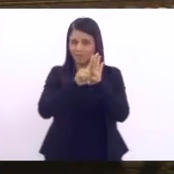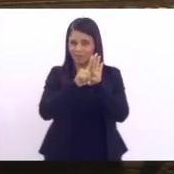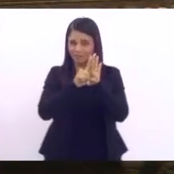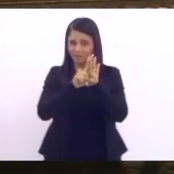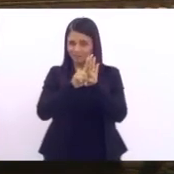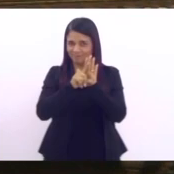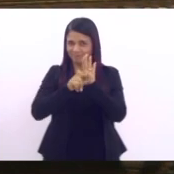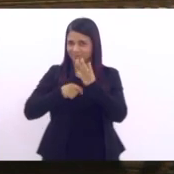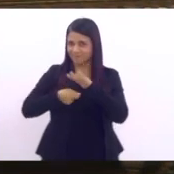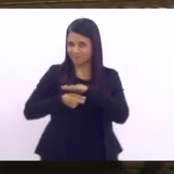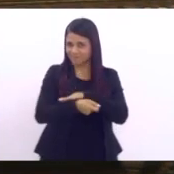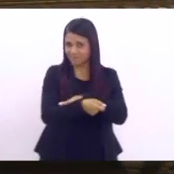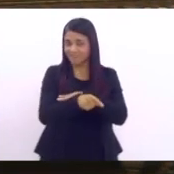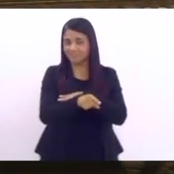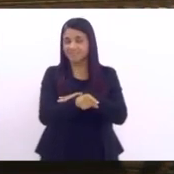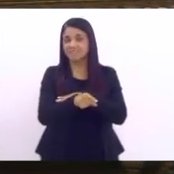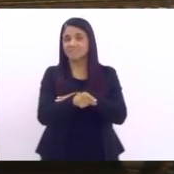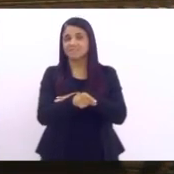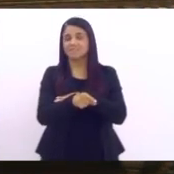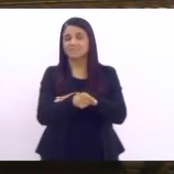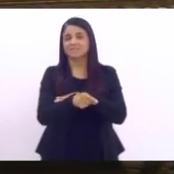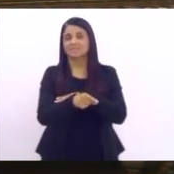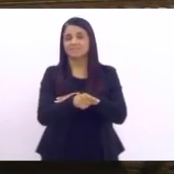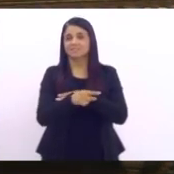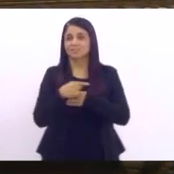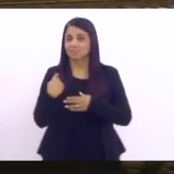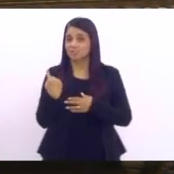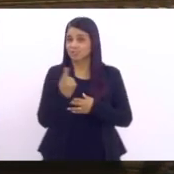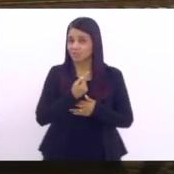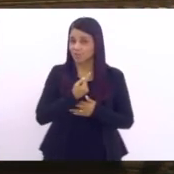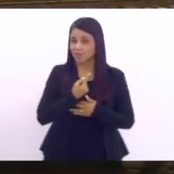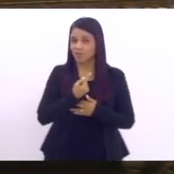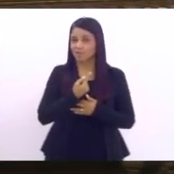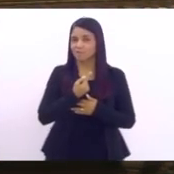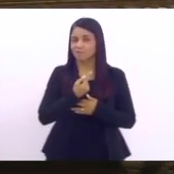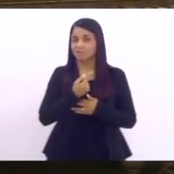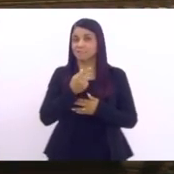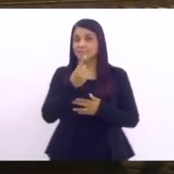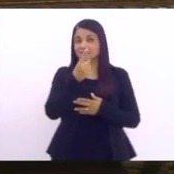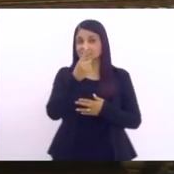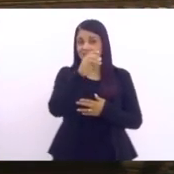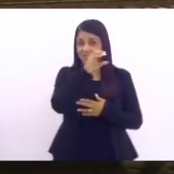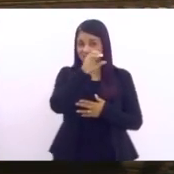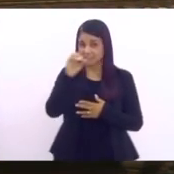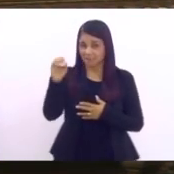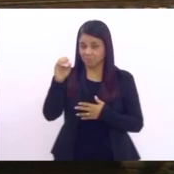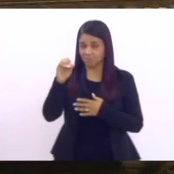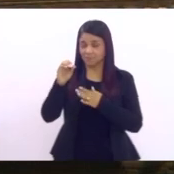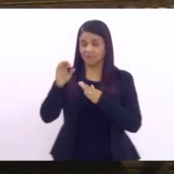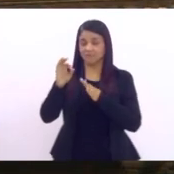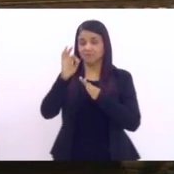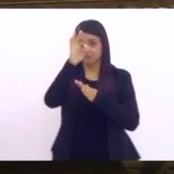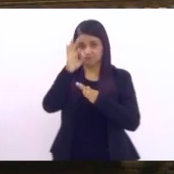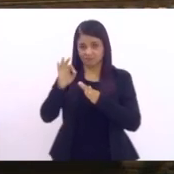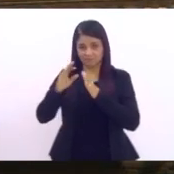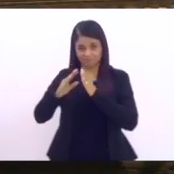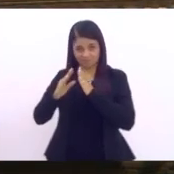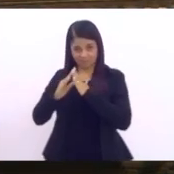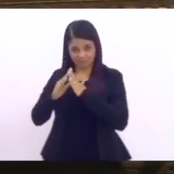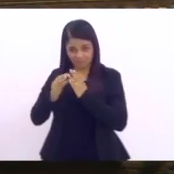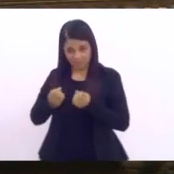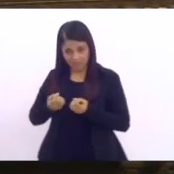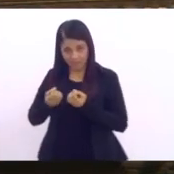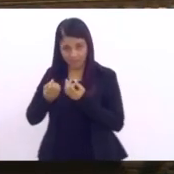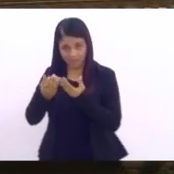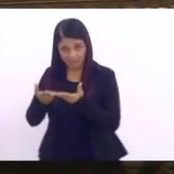subsidiado de maneira com que 100% da habitação fosse entregue, nós só